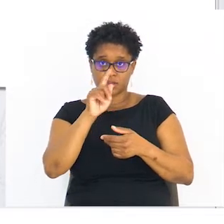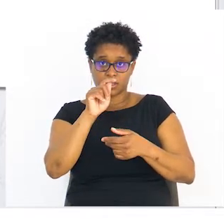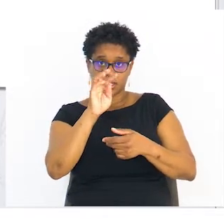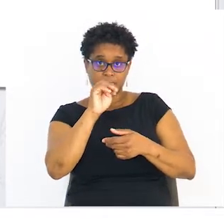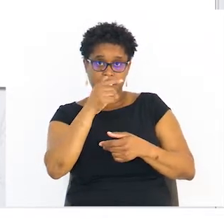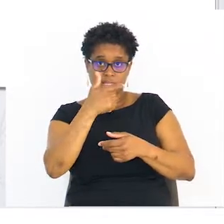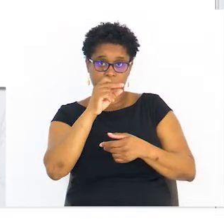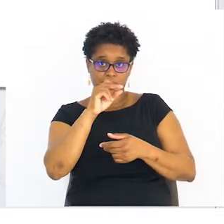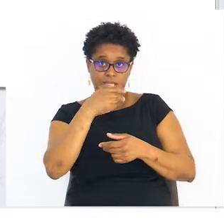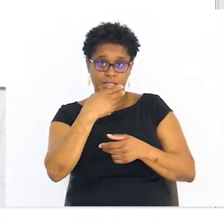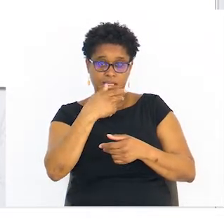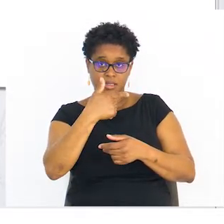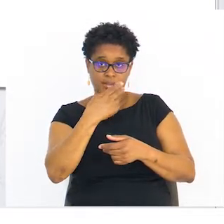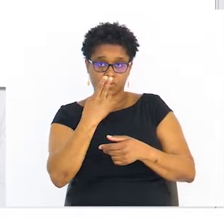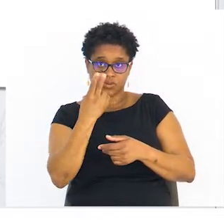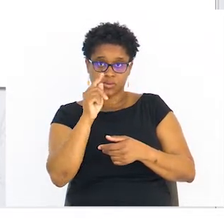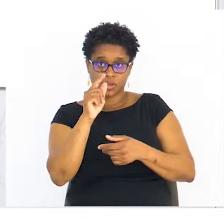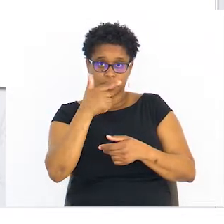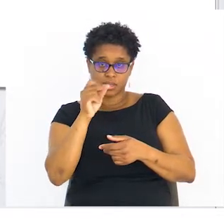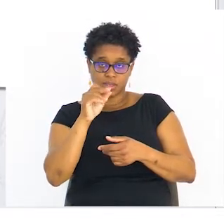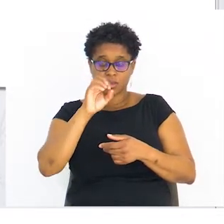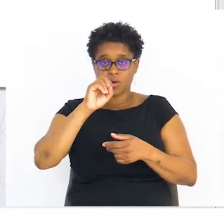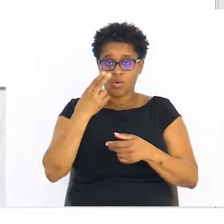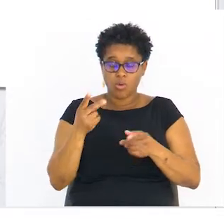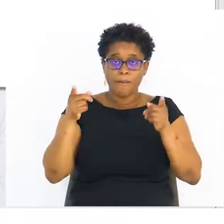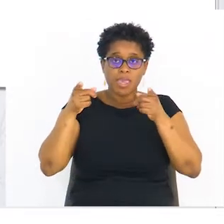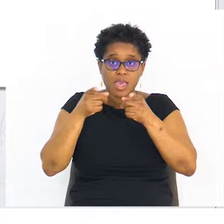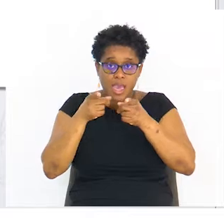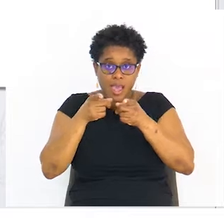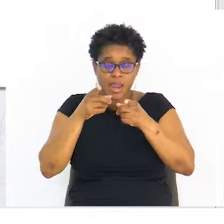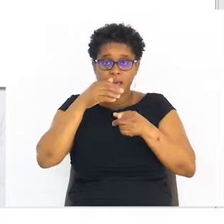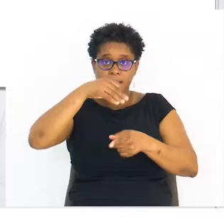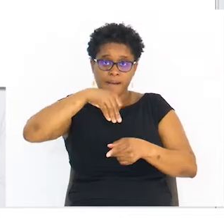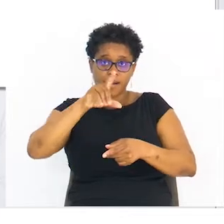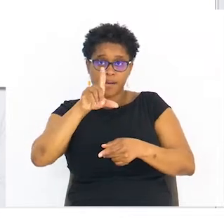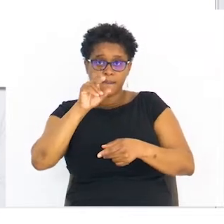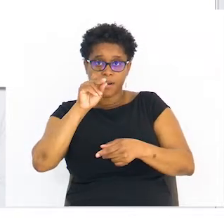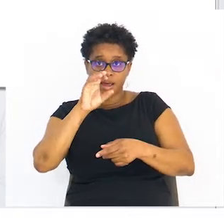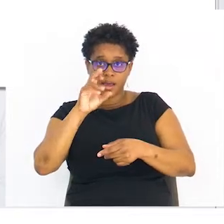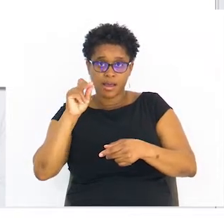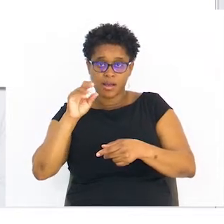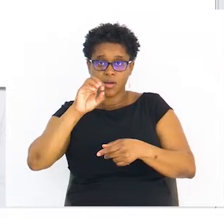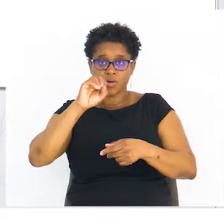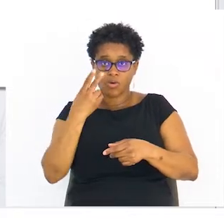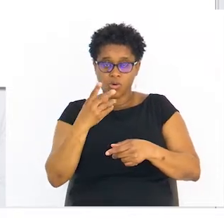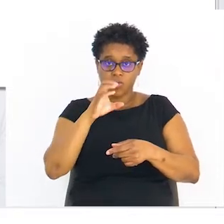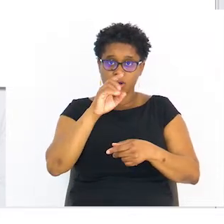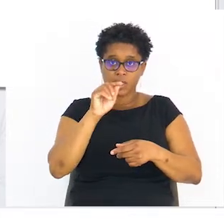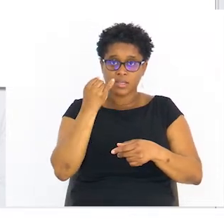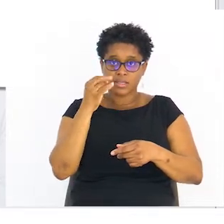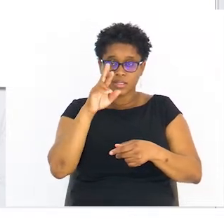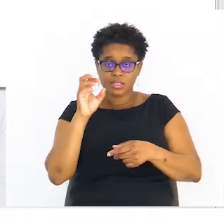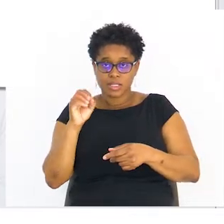estatueta, ou então pequena placa, ou ainda seixo